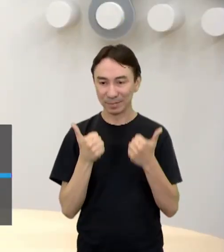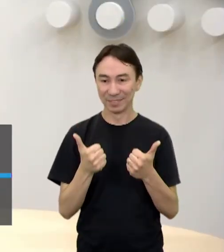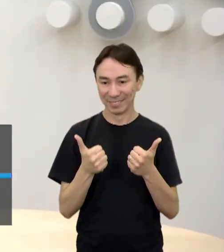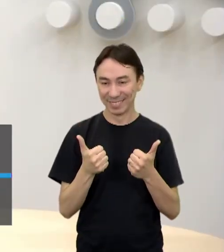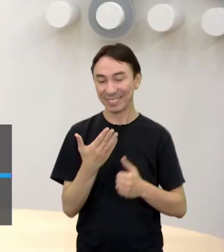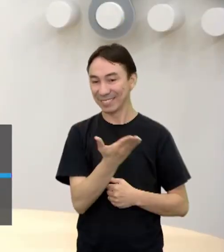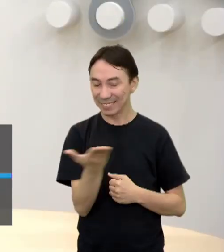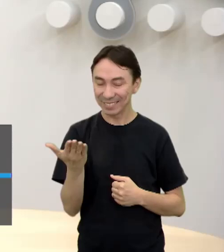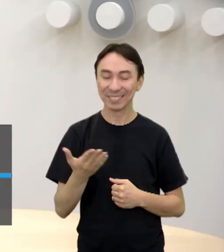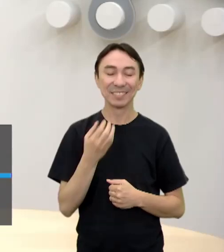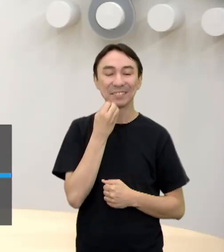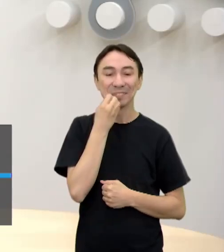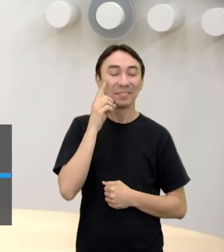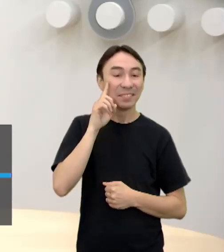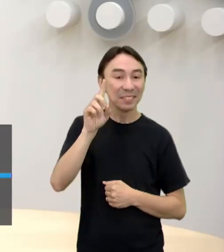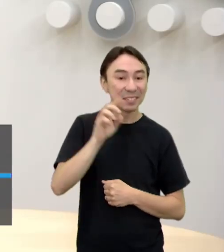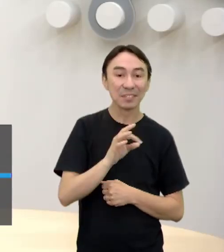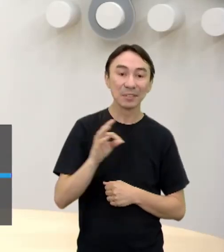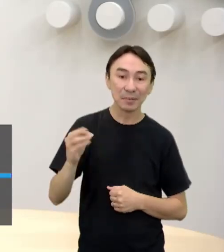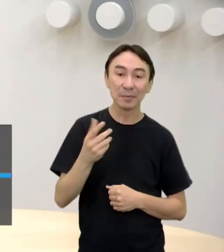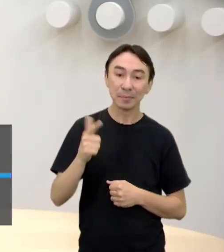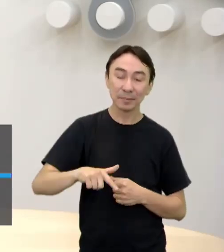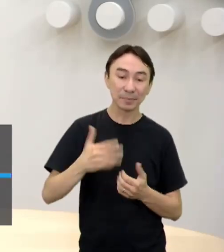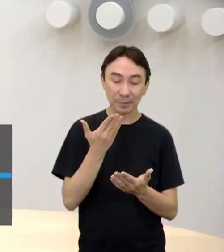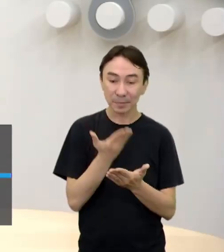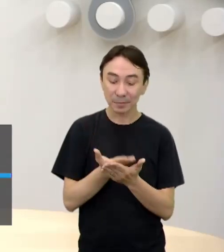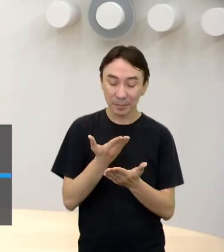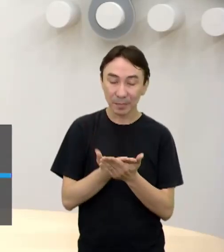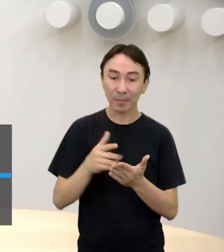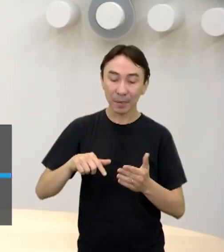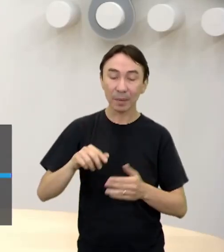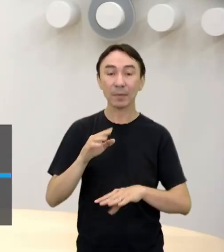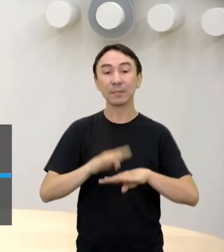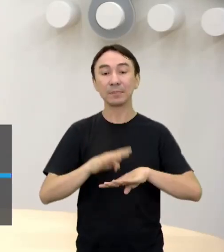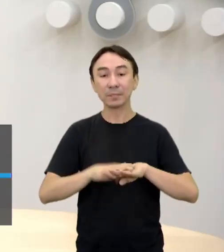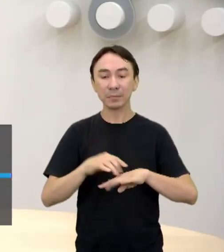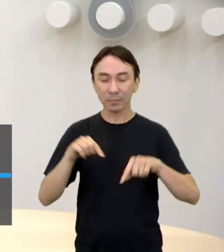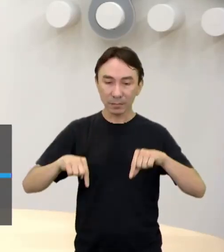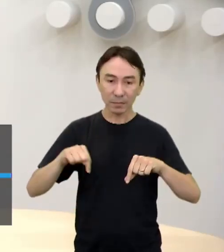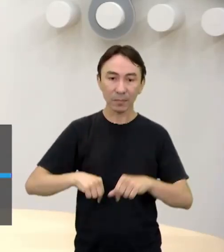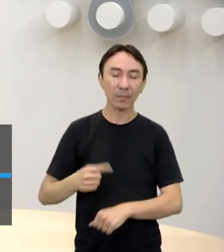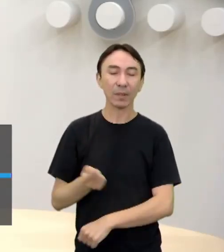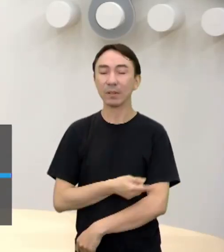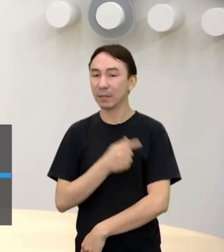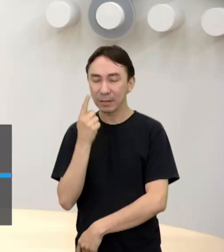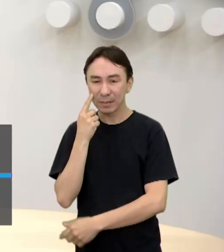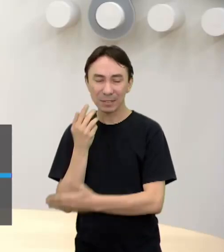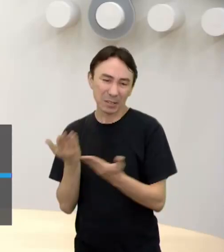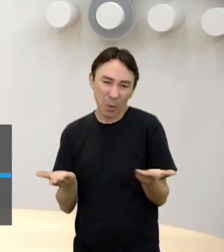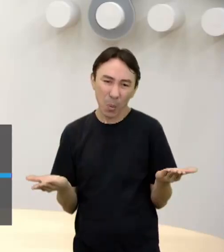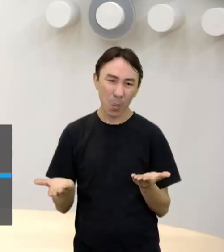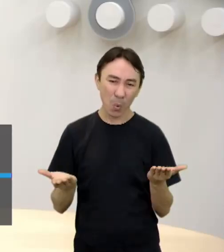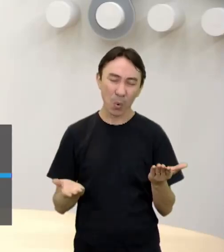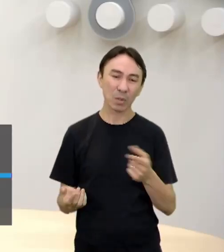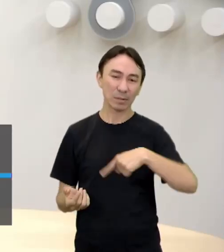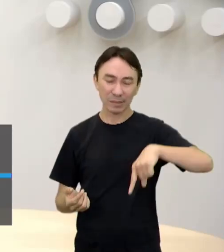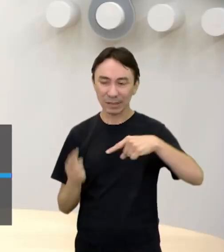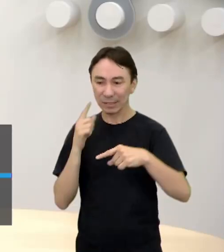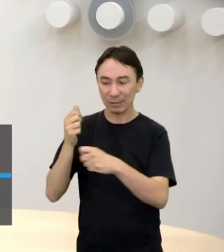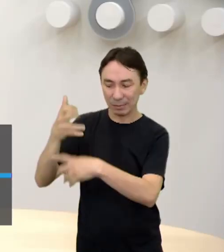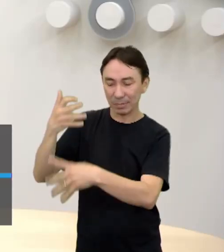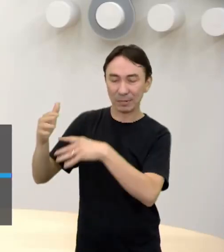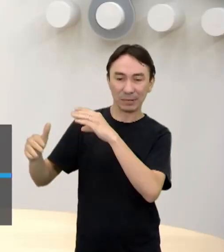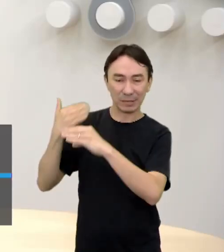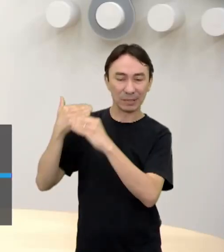aula de matemática aqui para o 6º ano do ensino fundamental. Acompanhar aí o chat aqui, Tony, as interações, essa troca de ideia aqui, né?